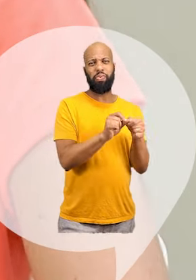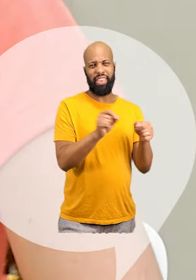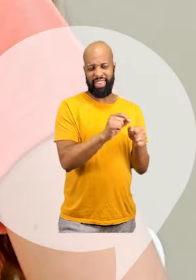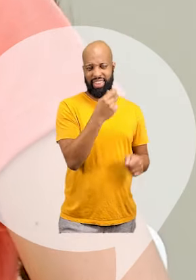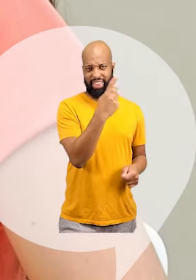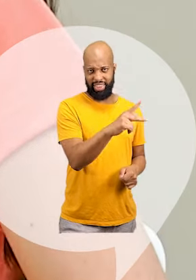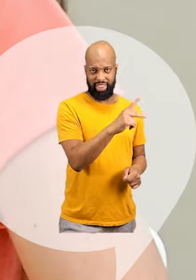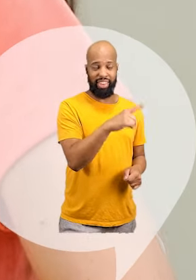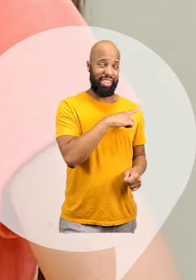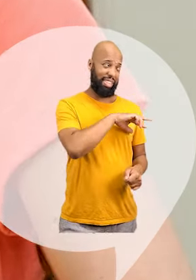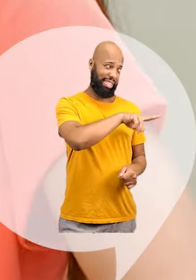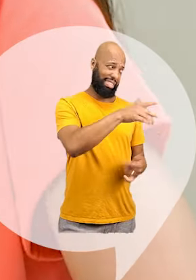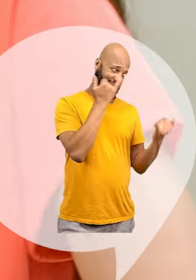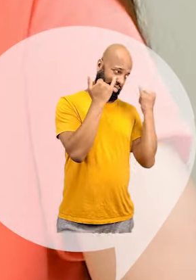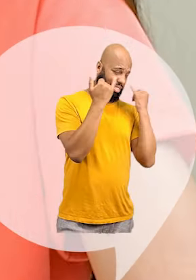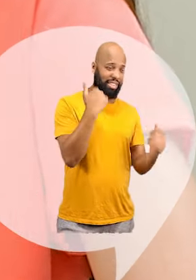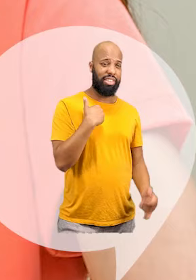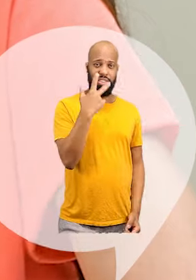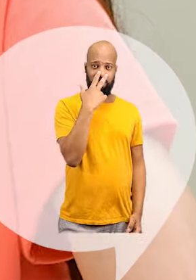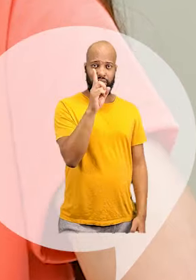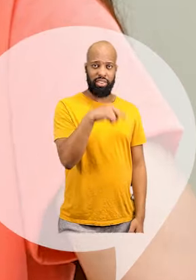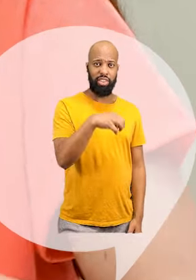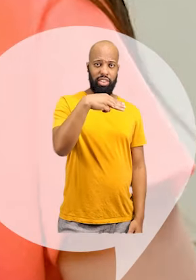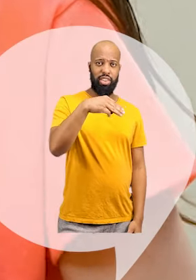bom né muitas informações